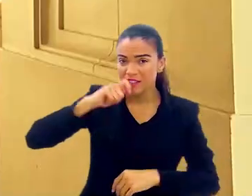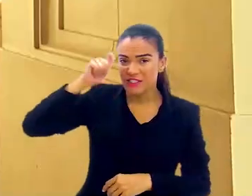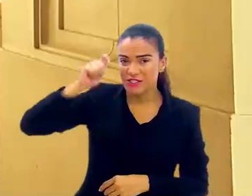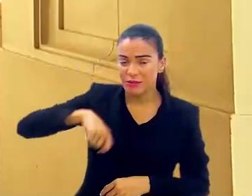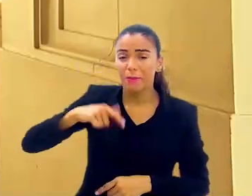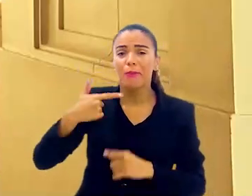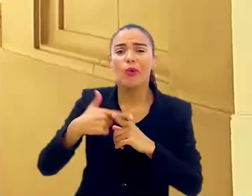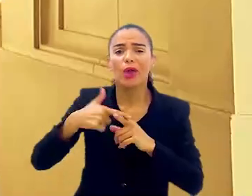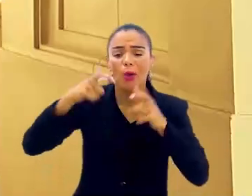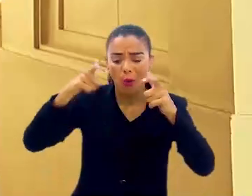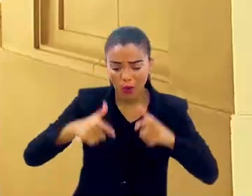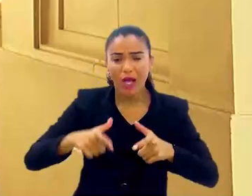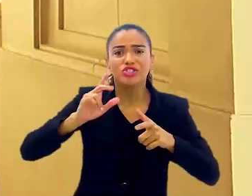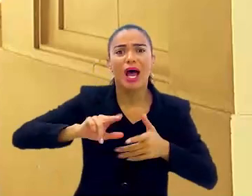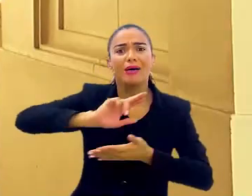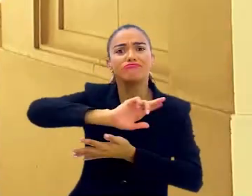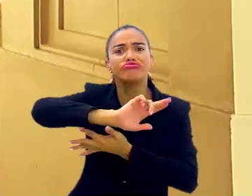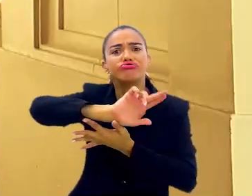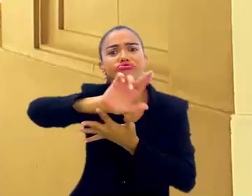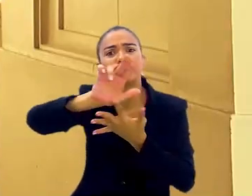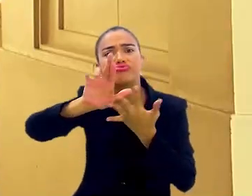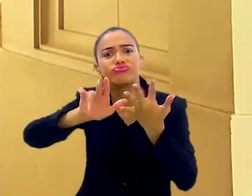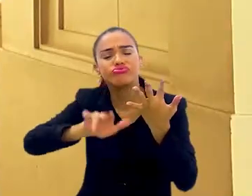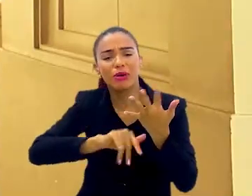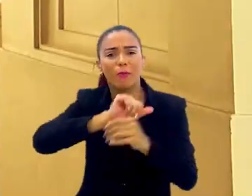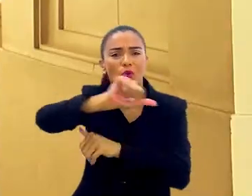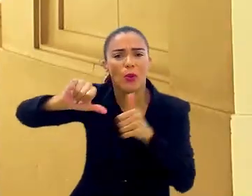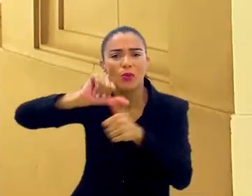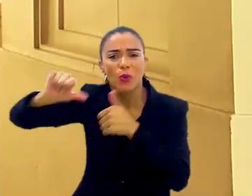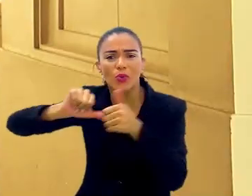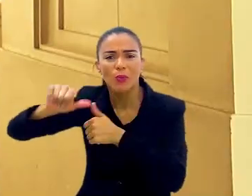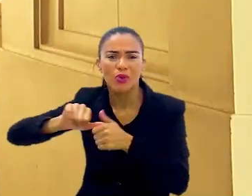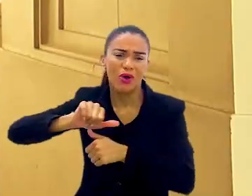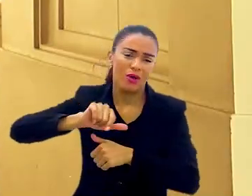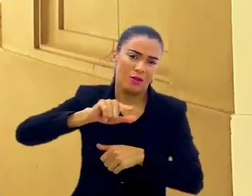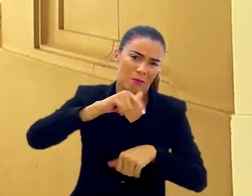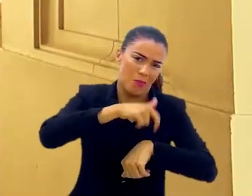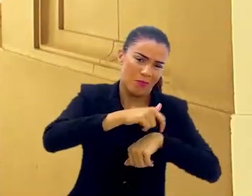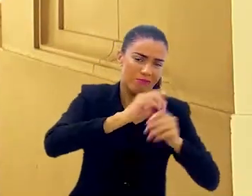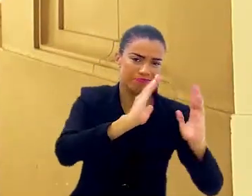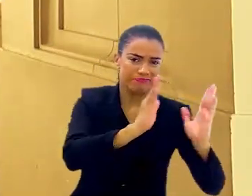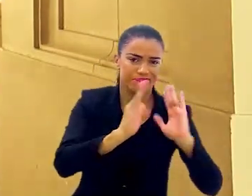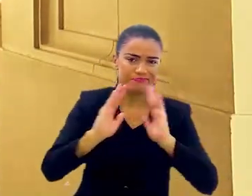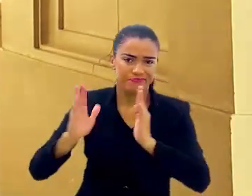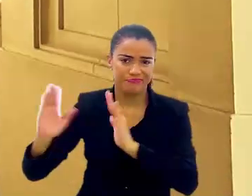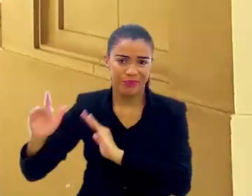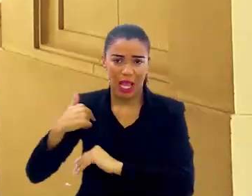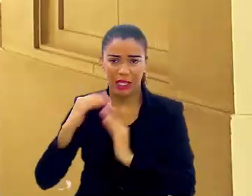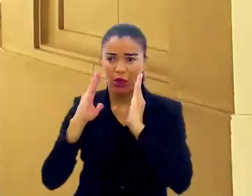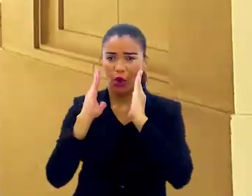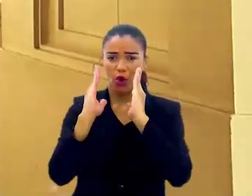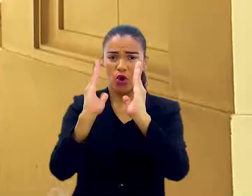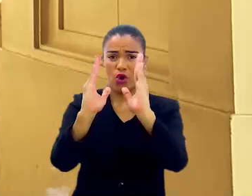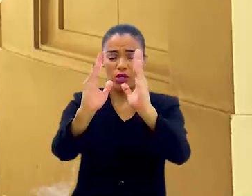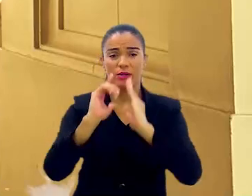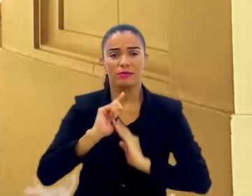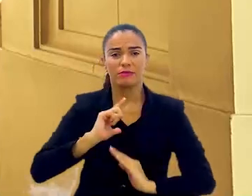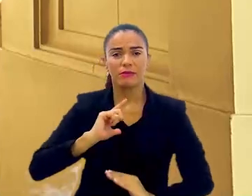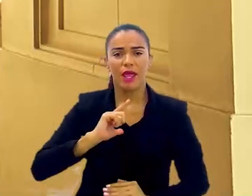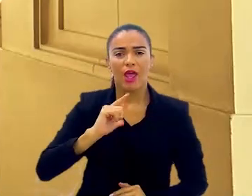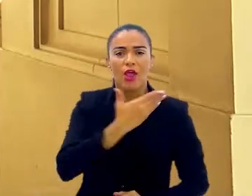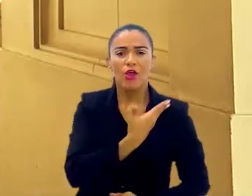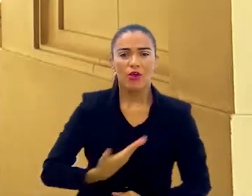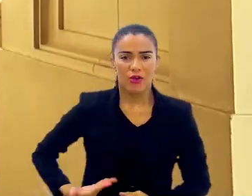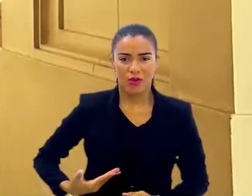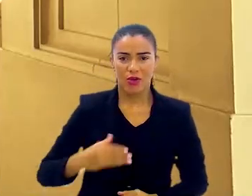confusão exatamente porque o espaço sediou diversas instituições em diversos momentos. Então, por exemplo, nós temos nos corredores daqui da casa uma placa que remete